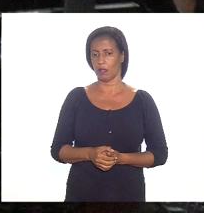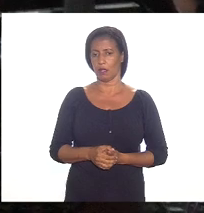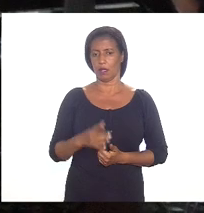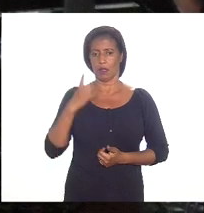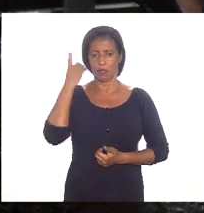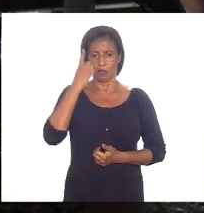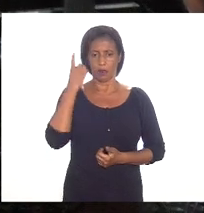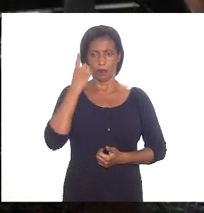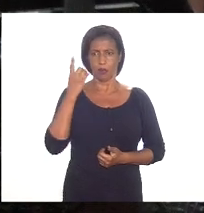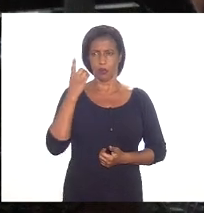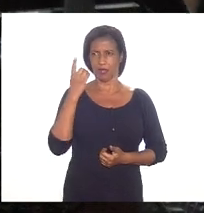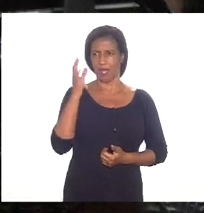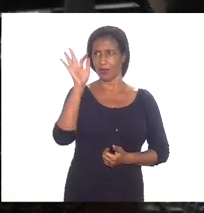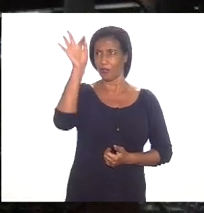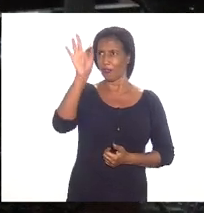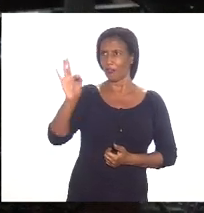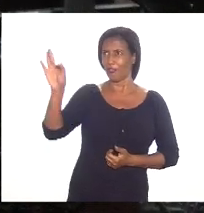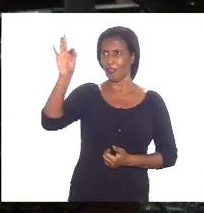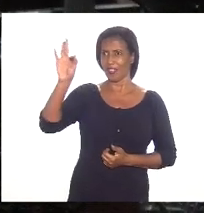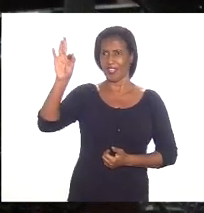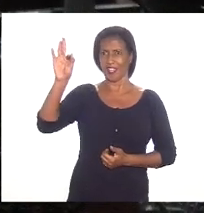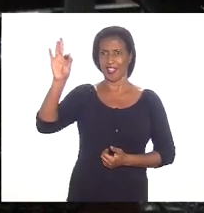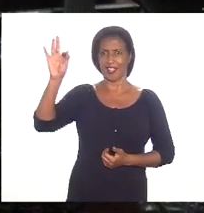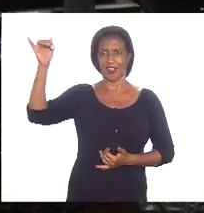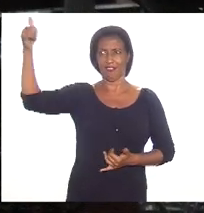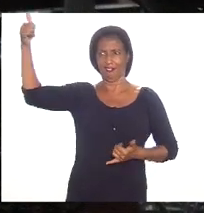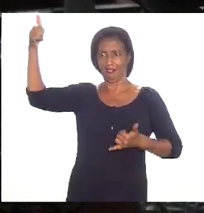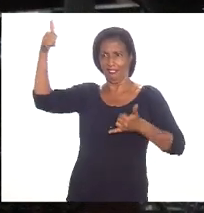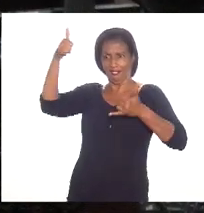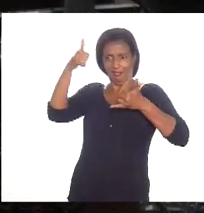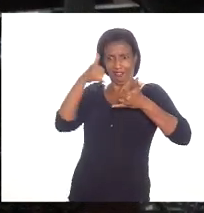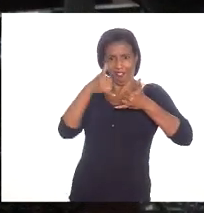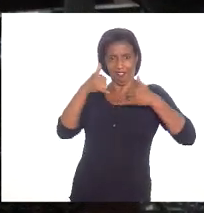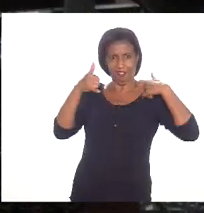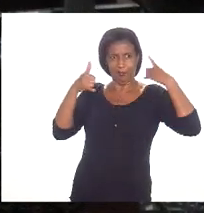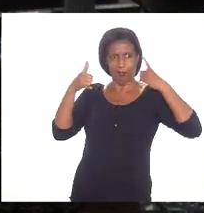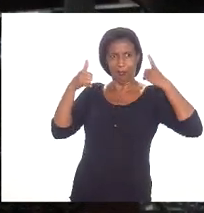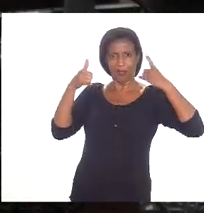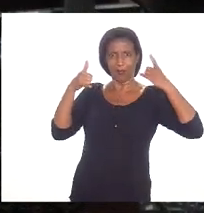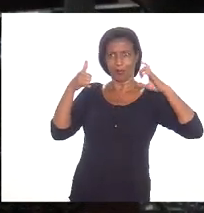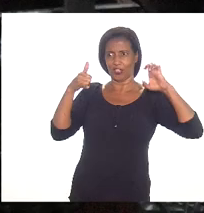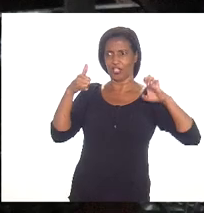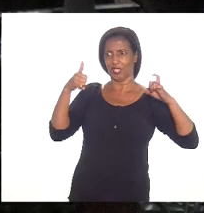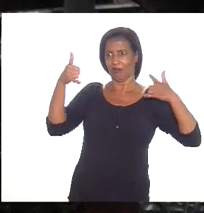Deputados federais ligando para deputado, senadores ligando para deputado.